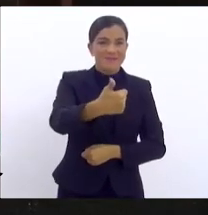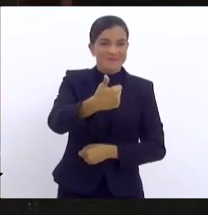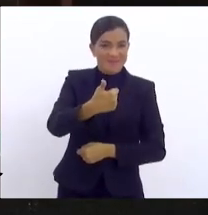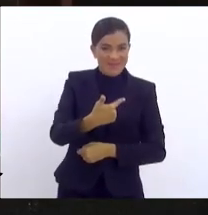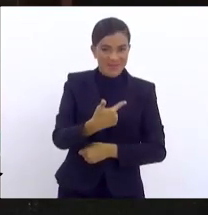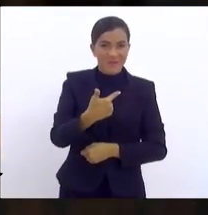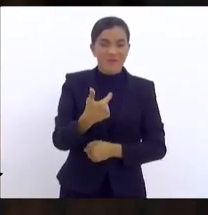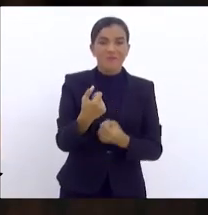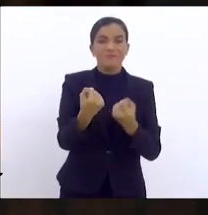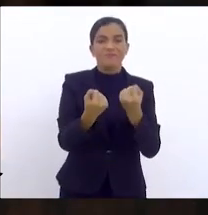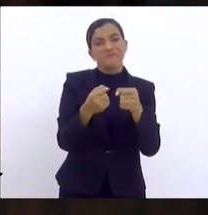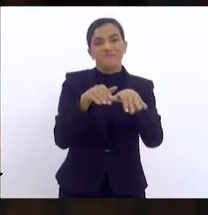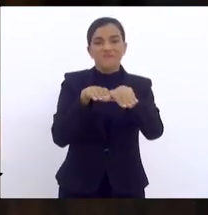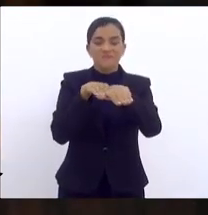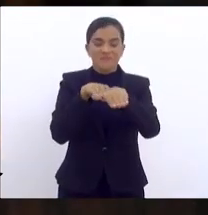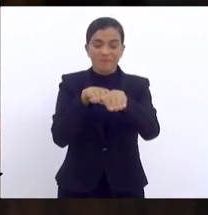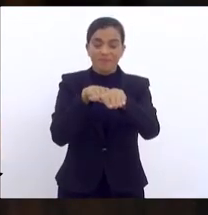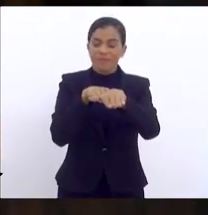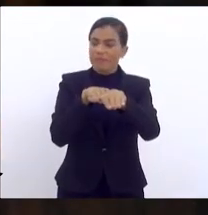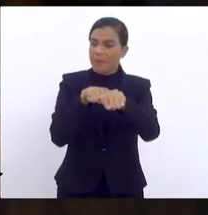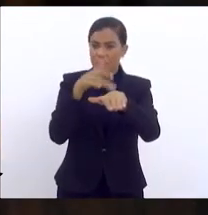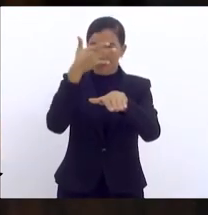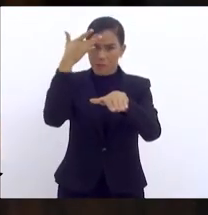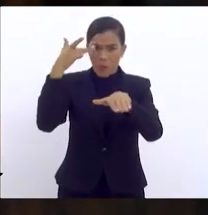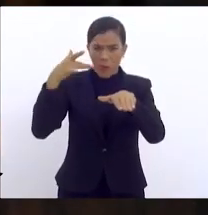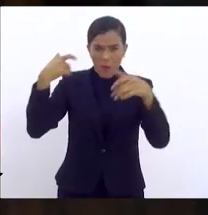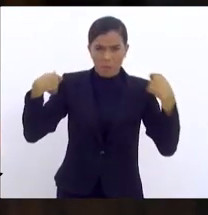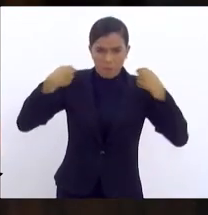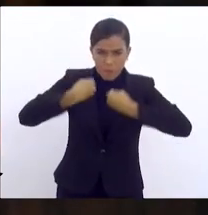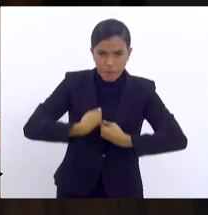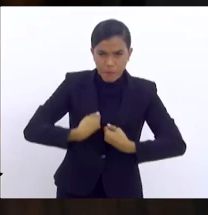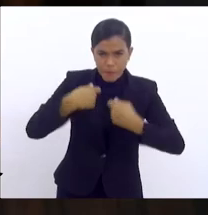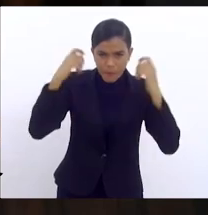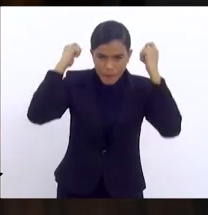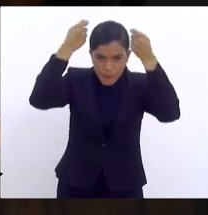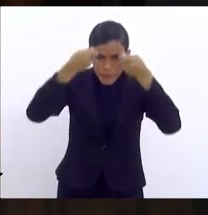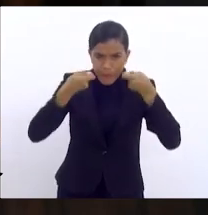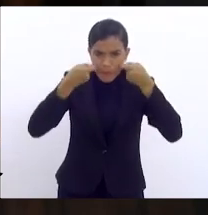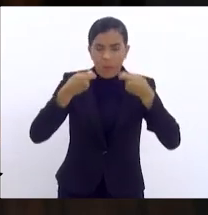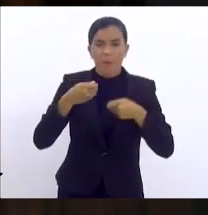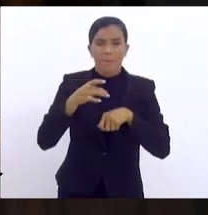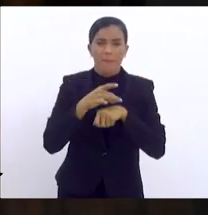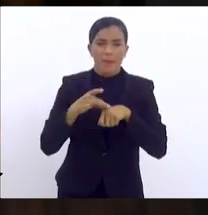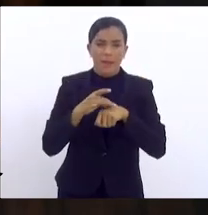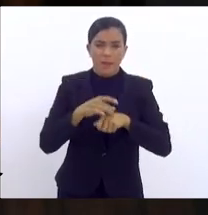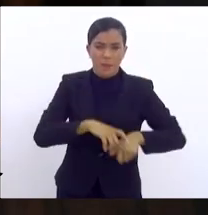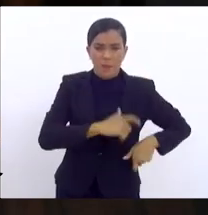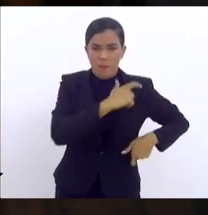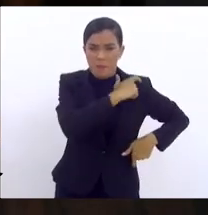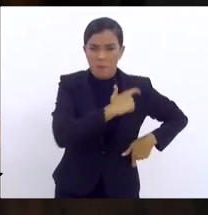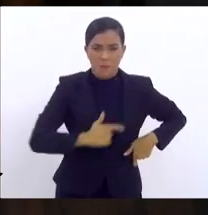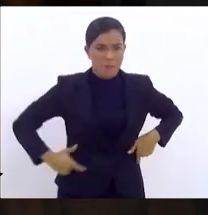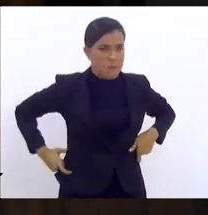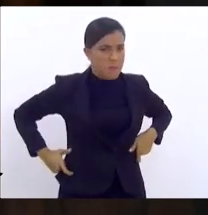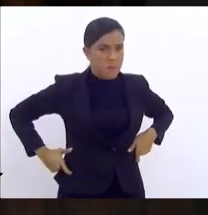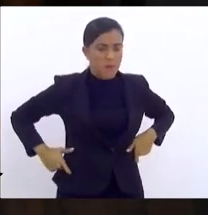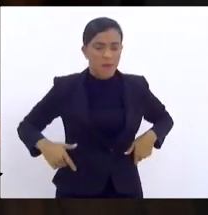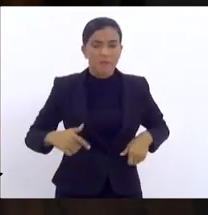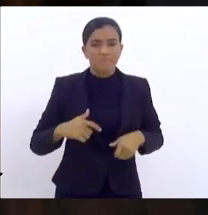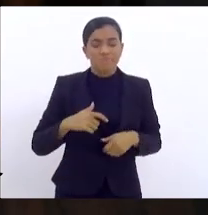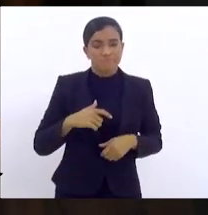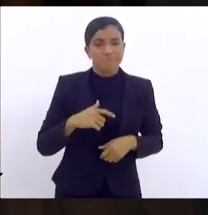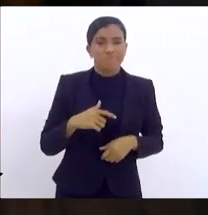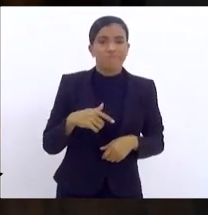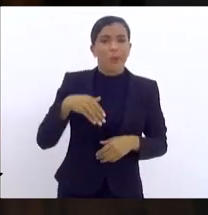e aí um elemento todo de preto com a pochete atravessada para o trânsito